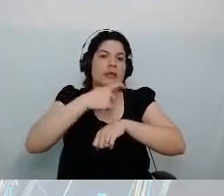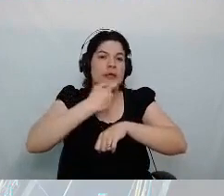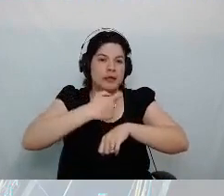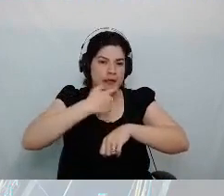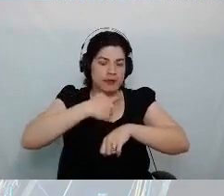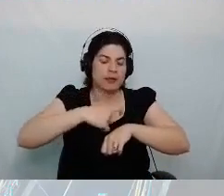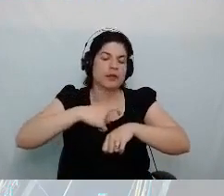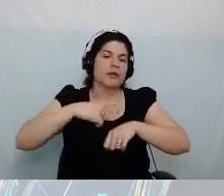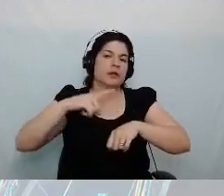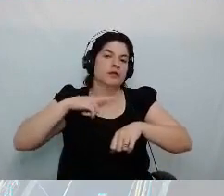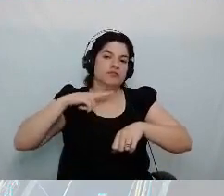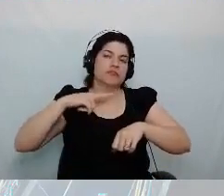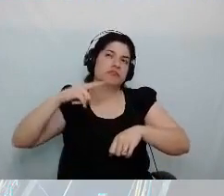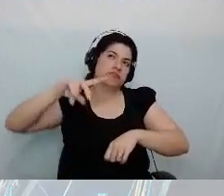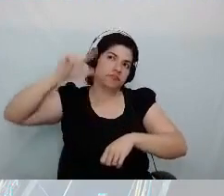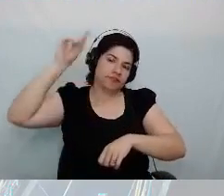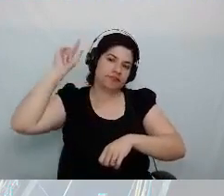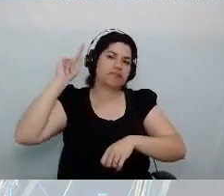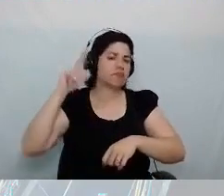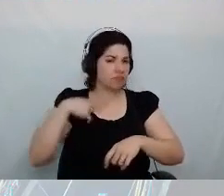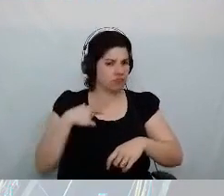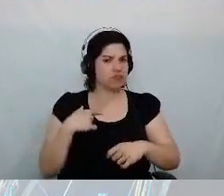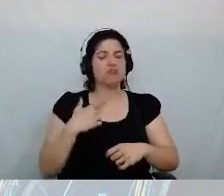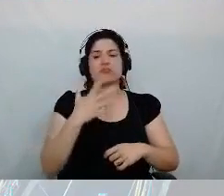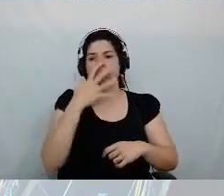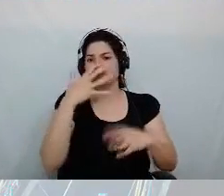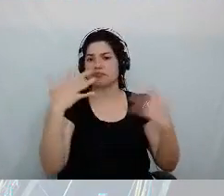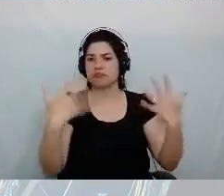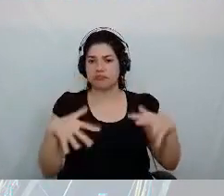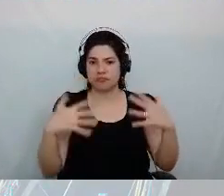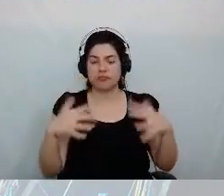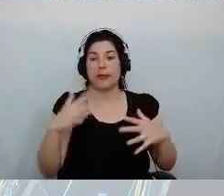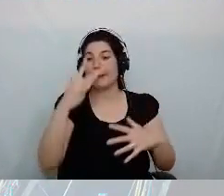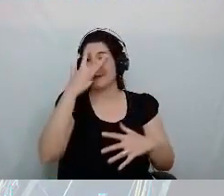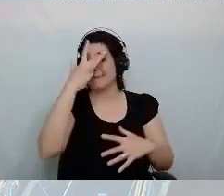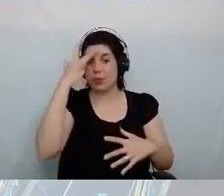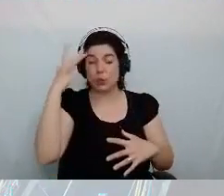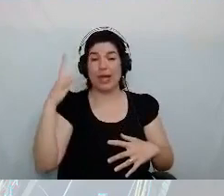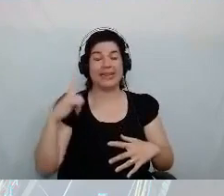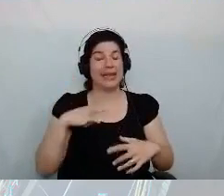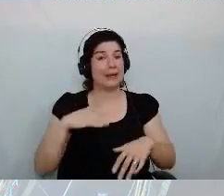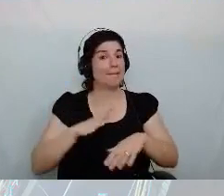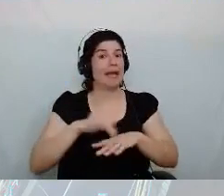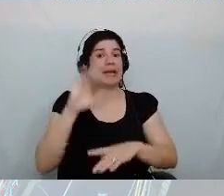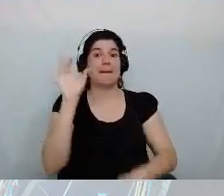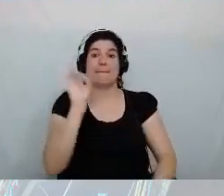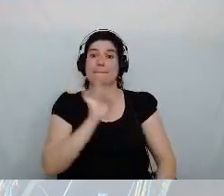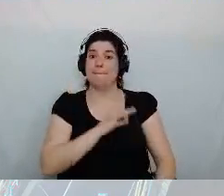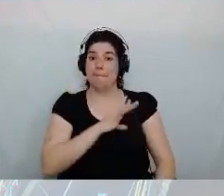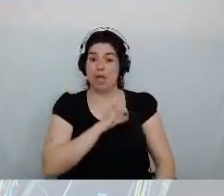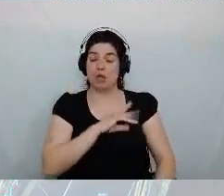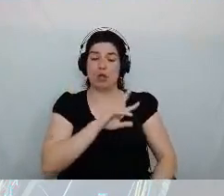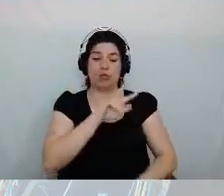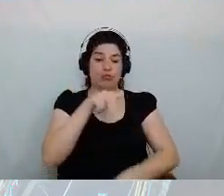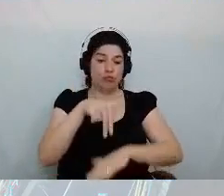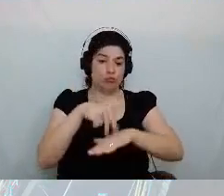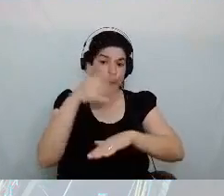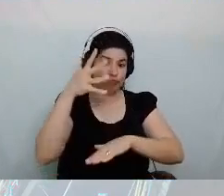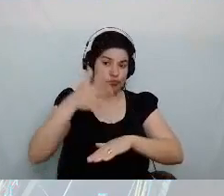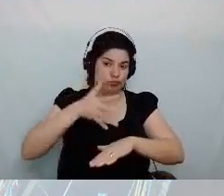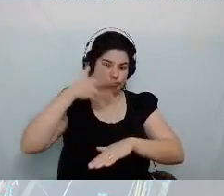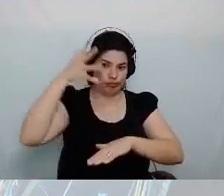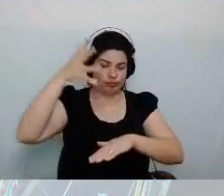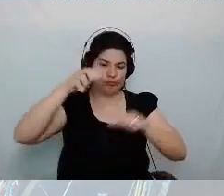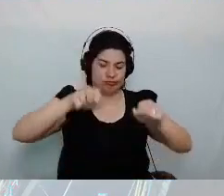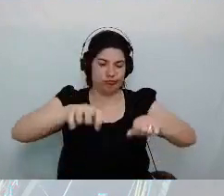e é impressionante como as pessoas têm mais medo de falar em público do que